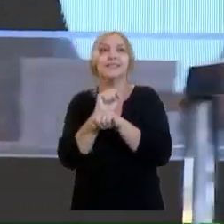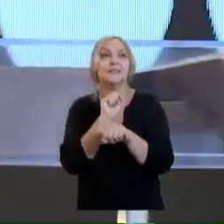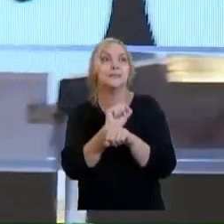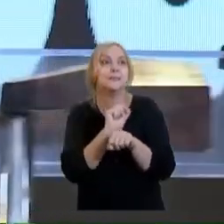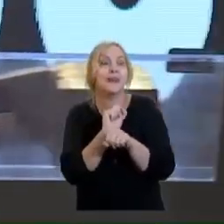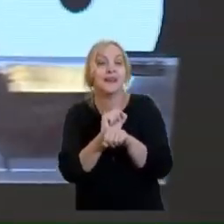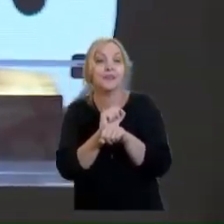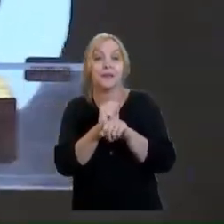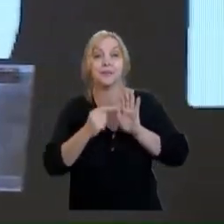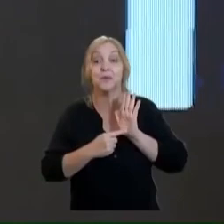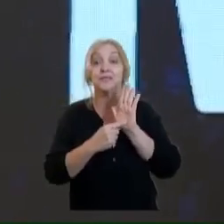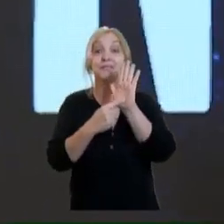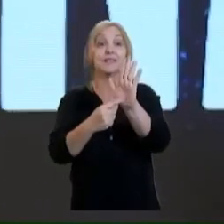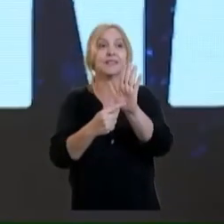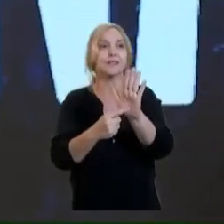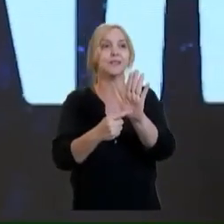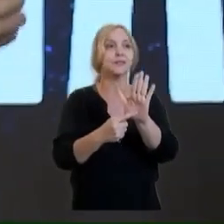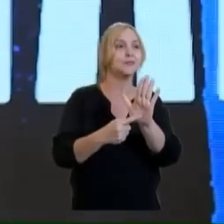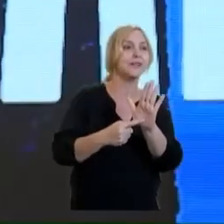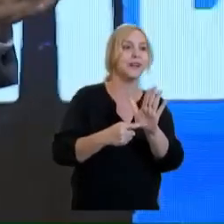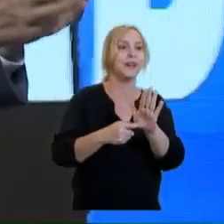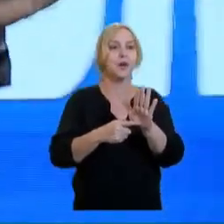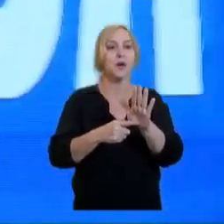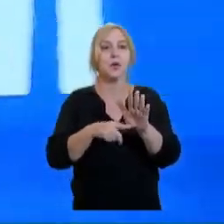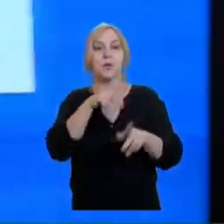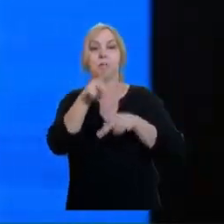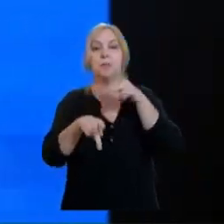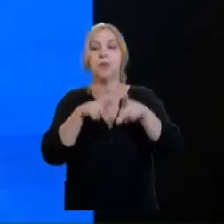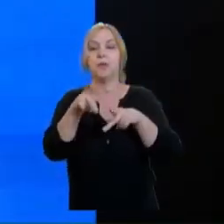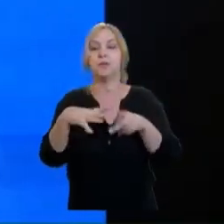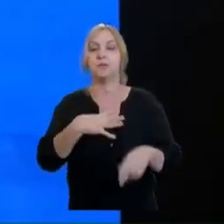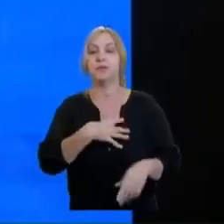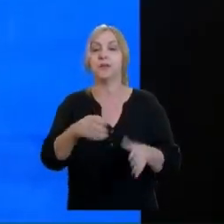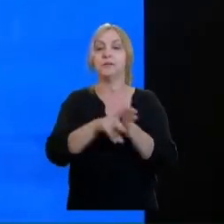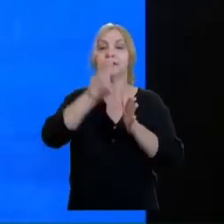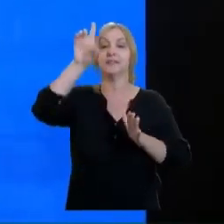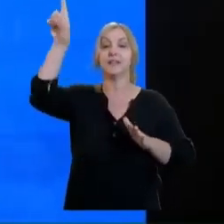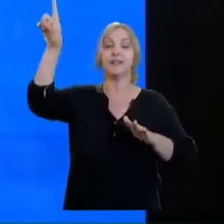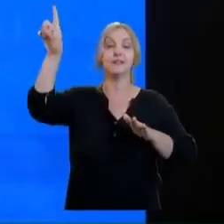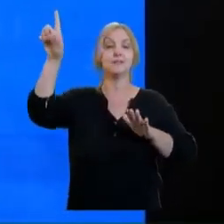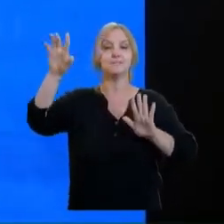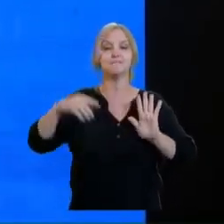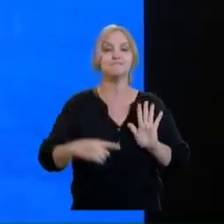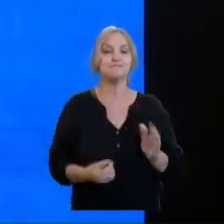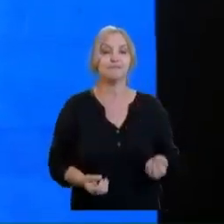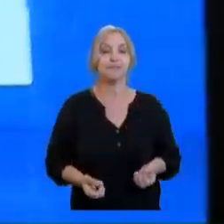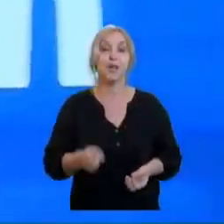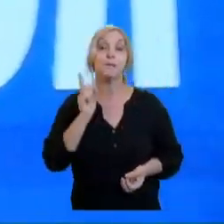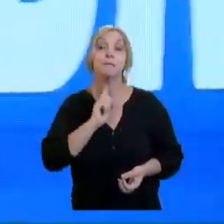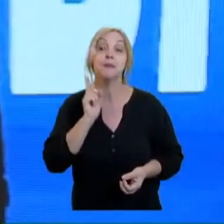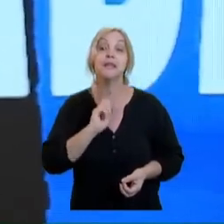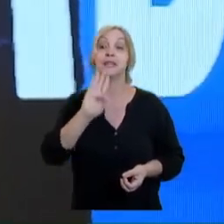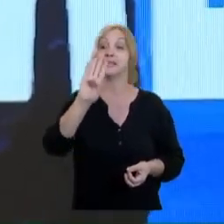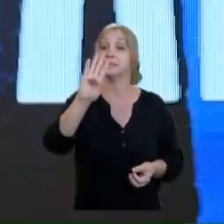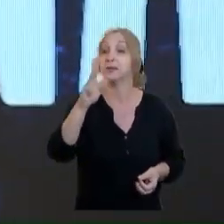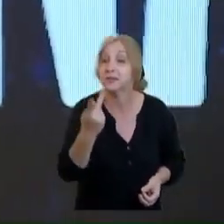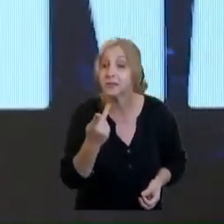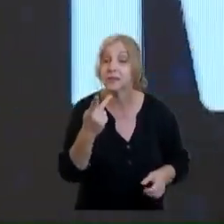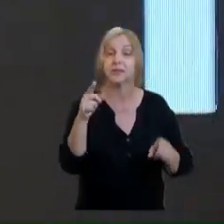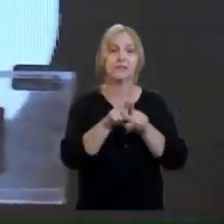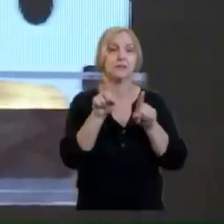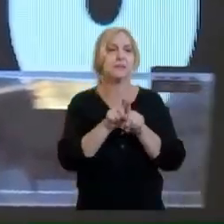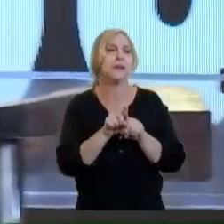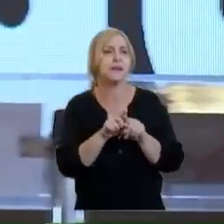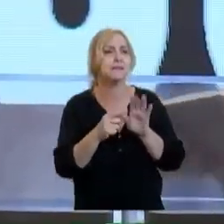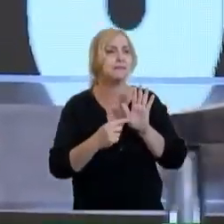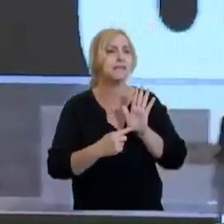Belo Horizonte aguarda a manifestação dos filhos de Deus. Minas Gerais aguarda a manifestação dos